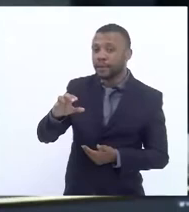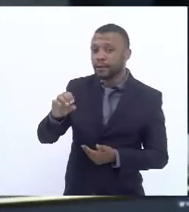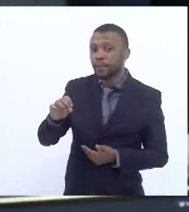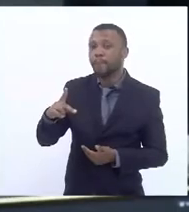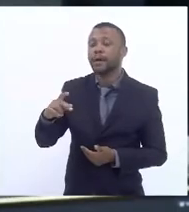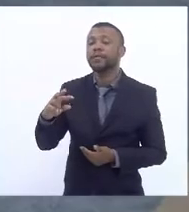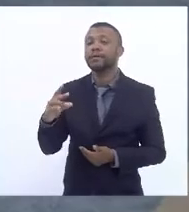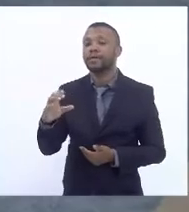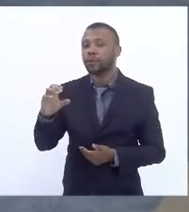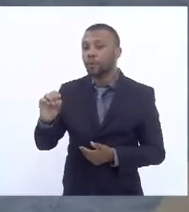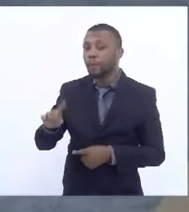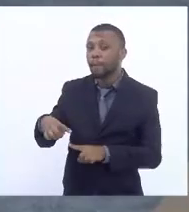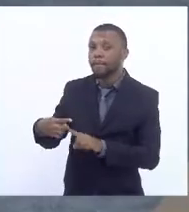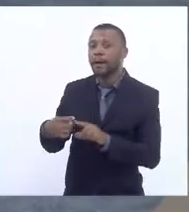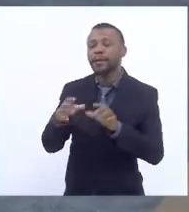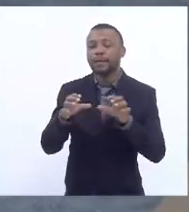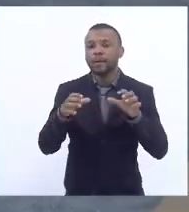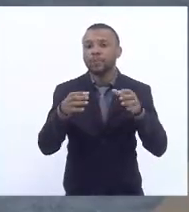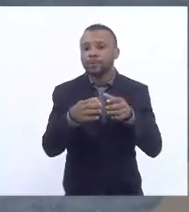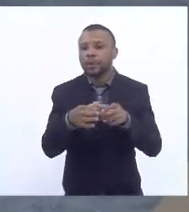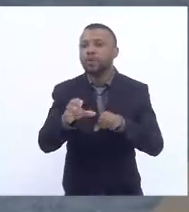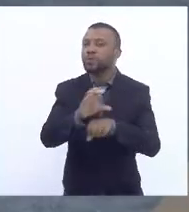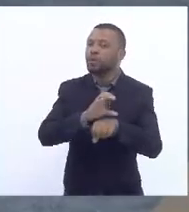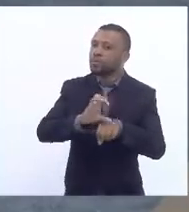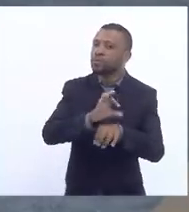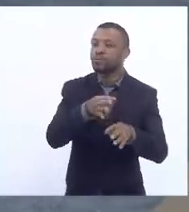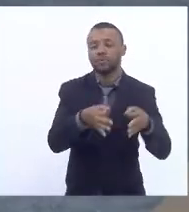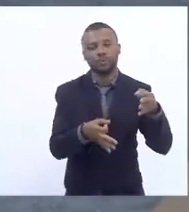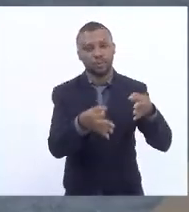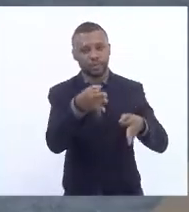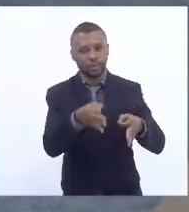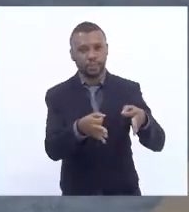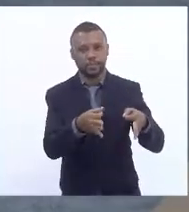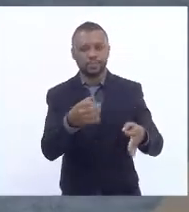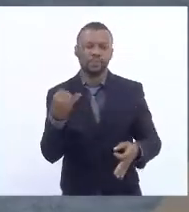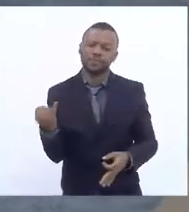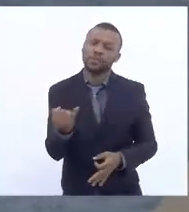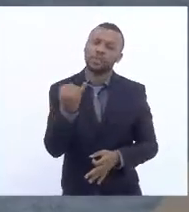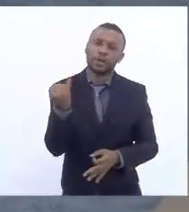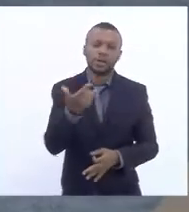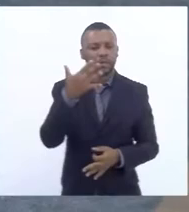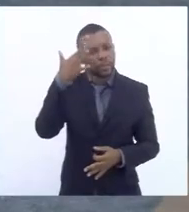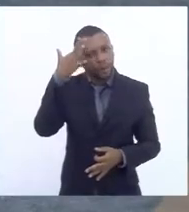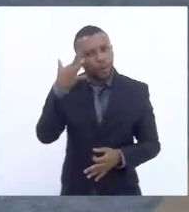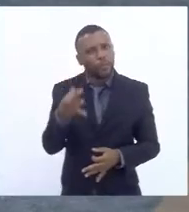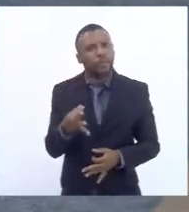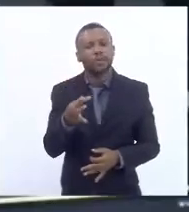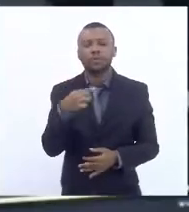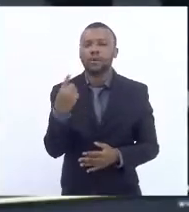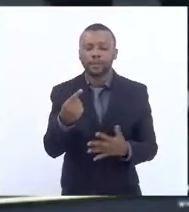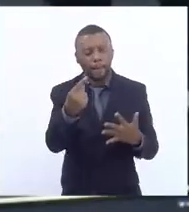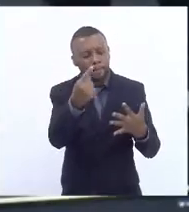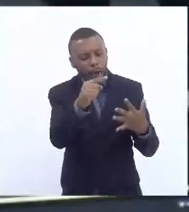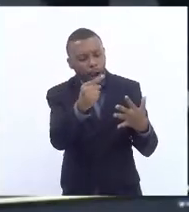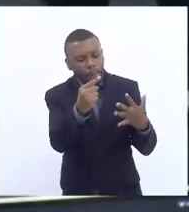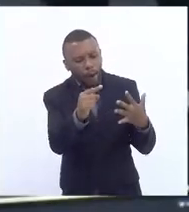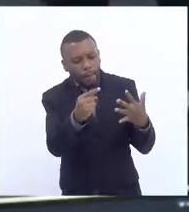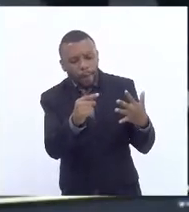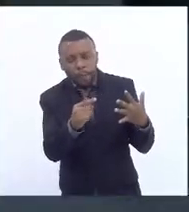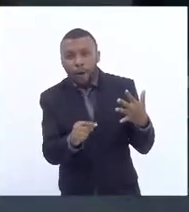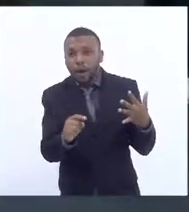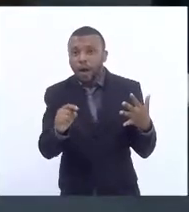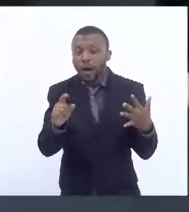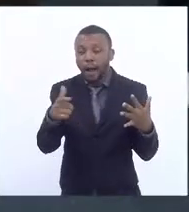por entender a importância de estarmos listando as pessoas com linfodema como